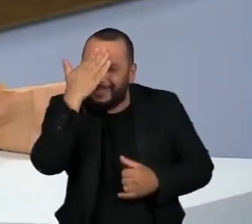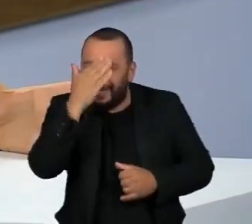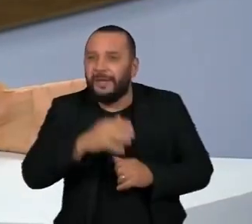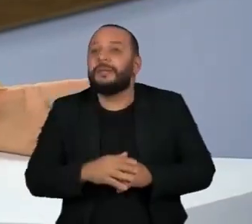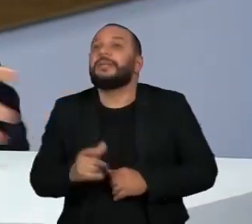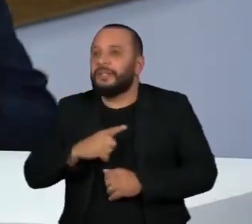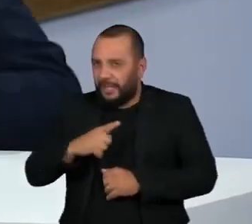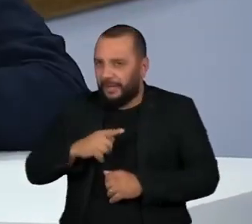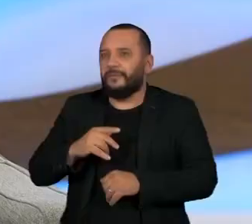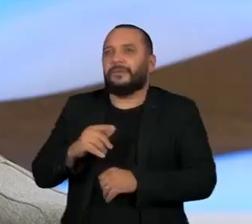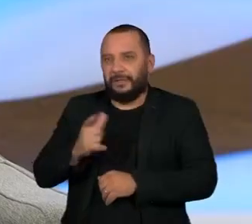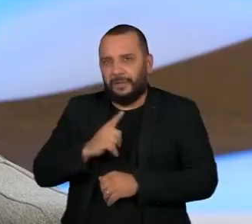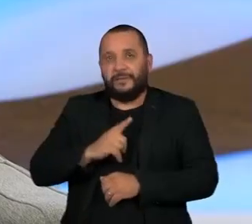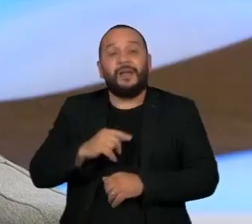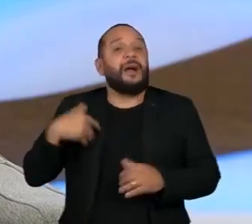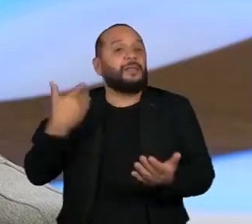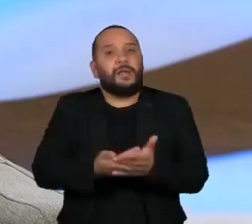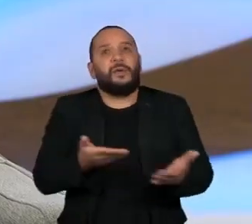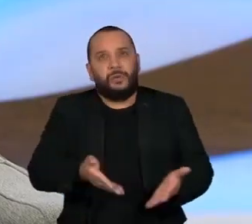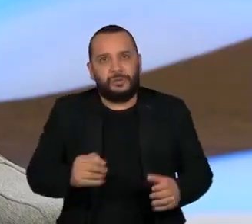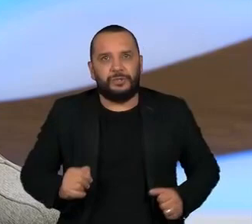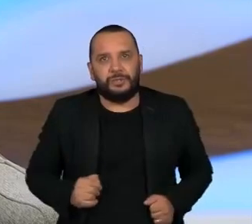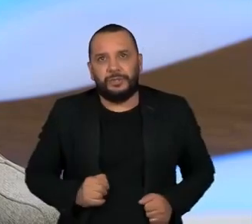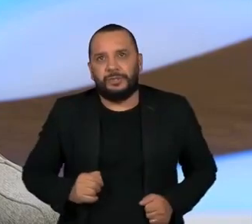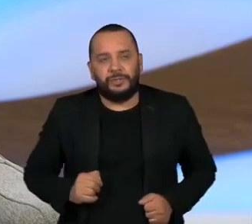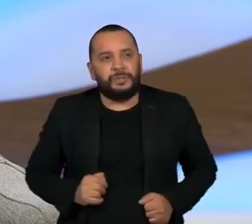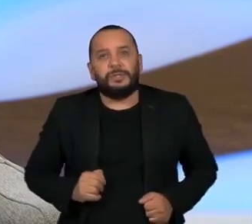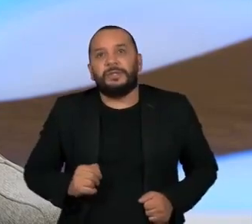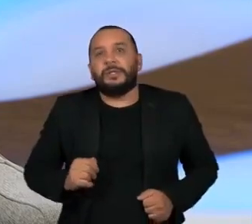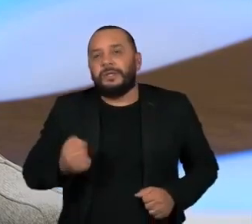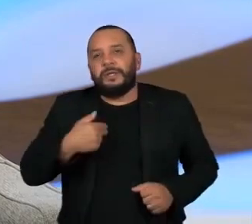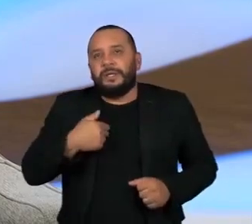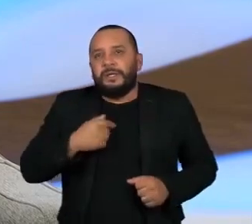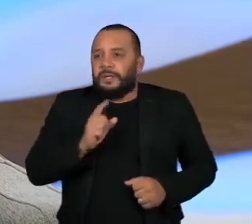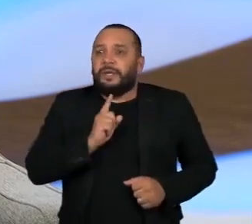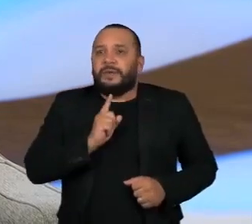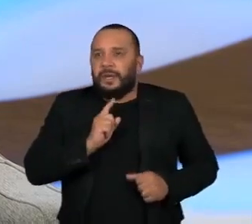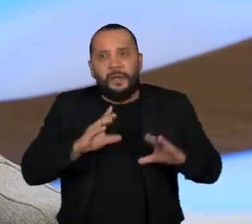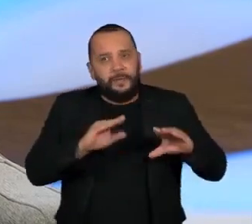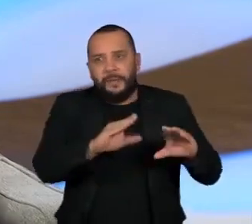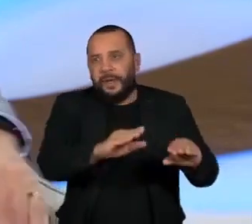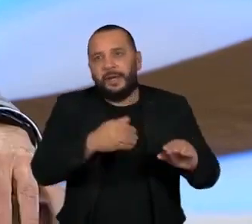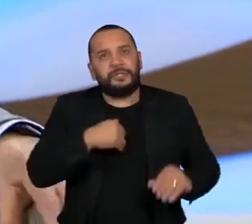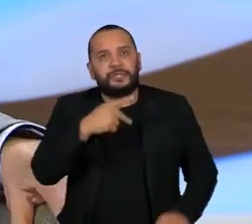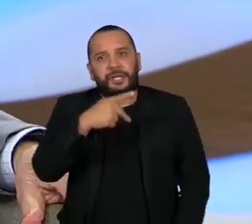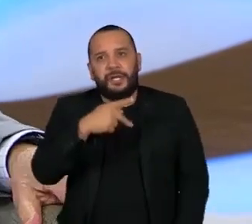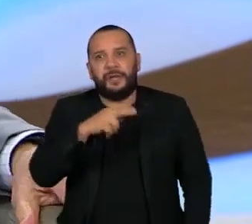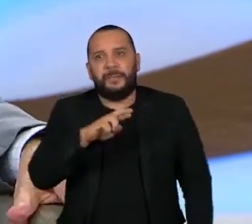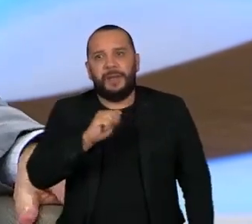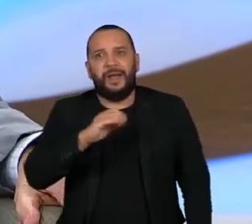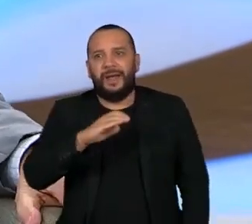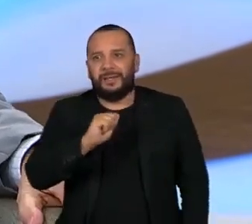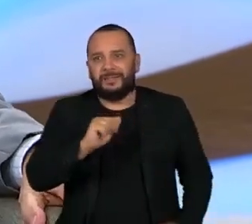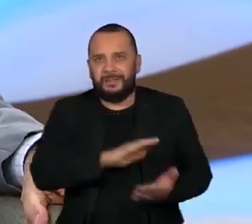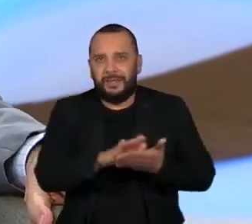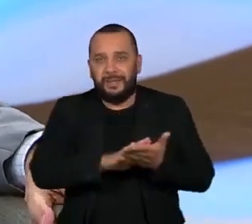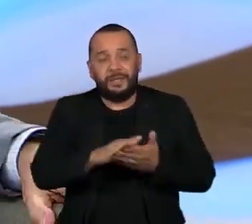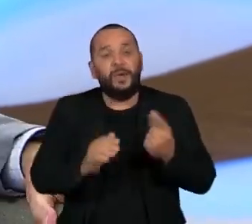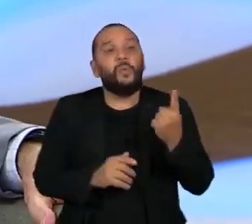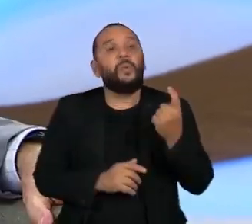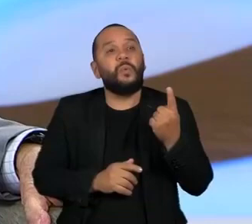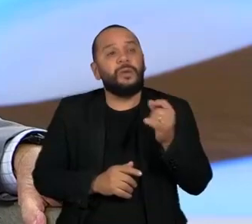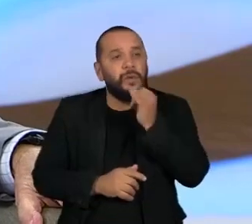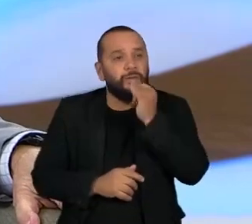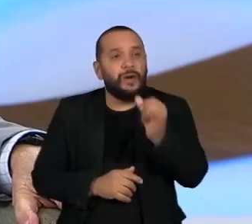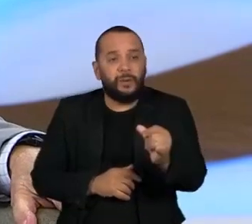dele até hoje ele não se mete na praça não única coisa que ele disse